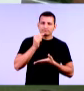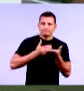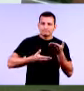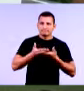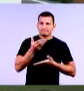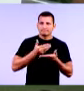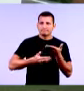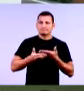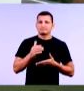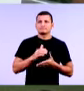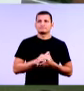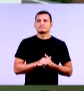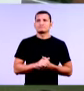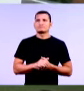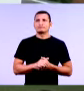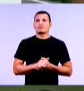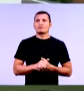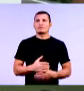Olha só, gente. Muito bem.